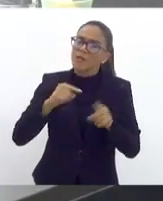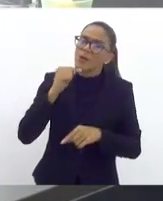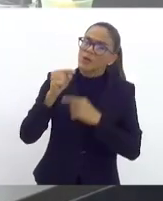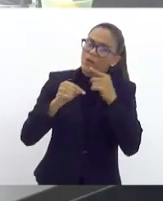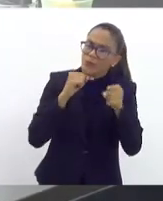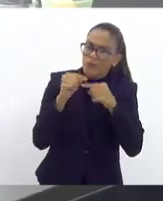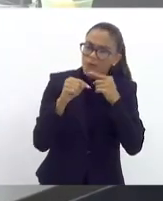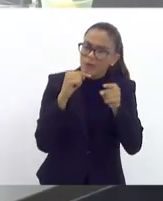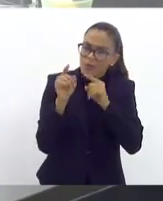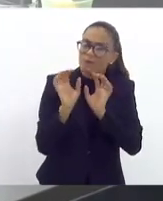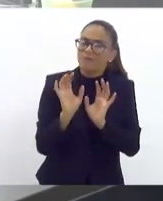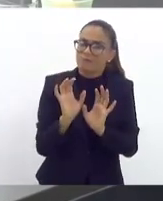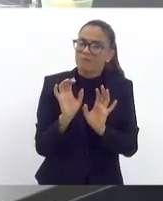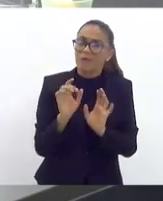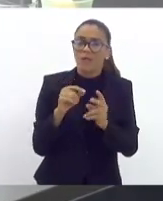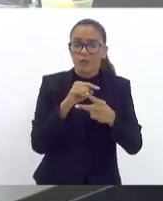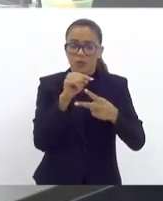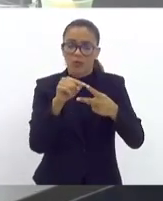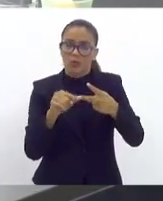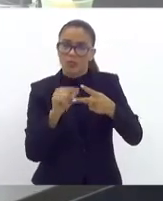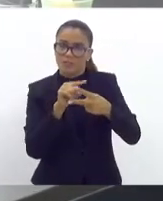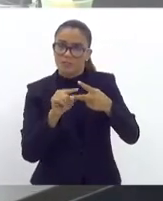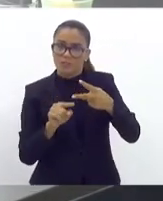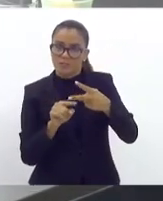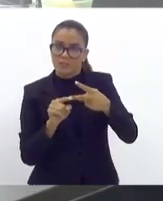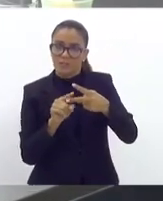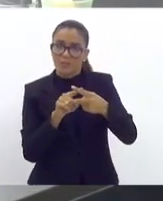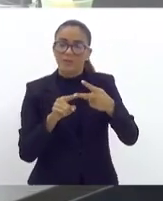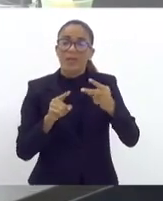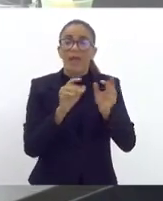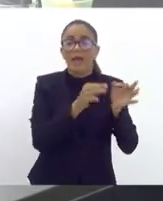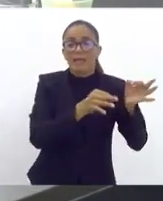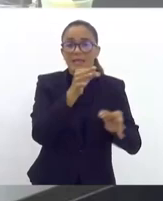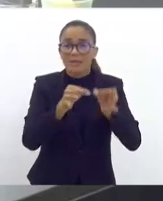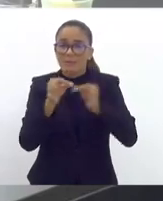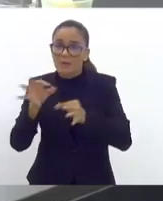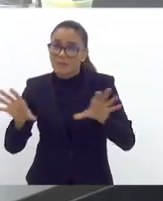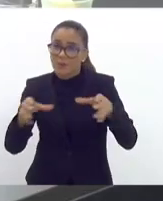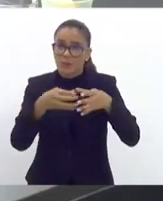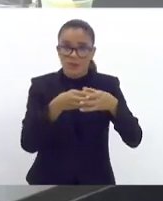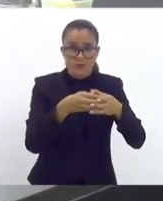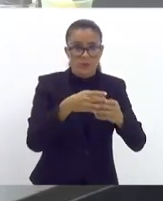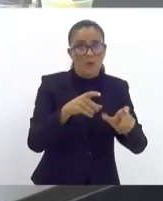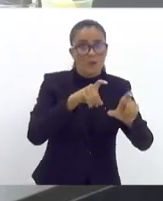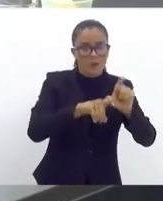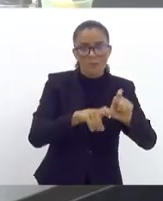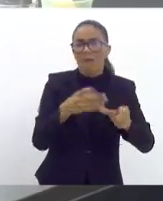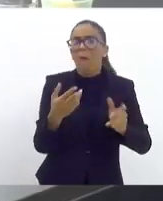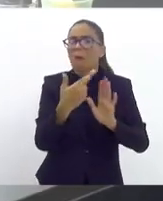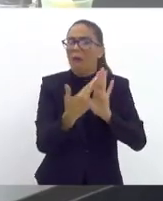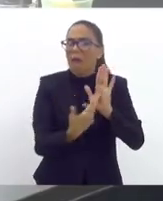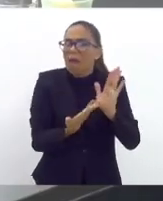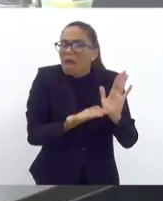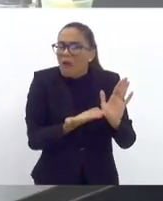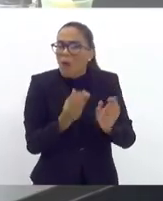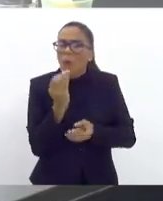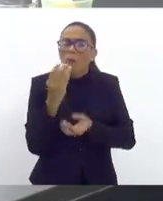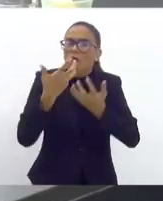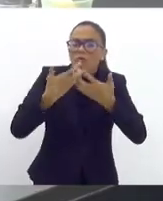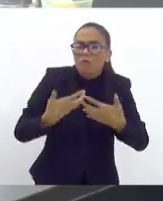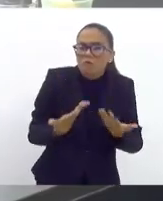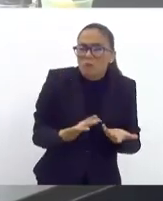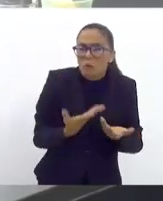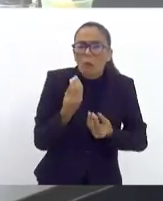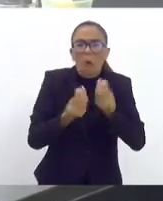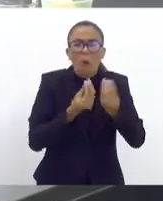salvo melhor juízo nesses dois institutos que é tramitação em conjunto por dependência que regra é essa quando o tramita por dependência